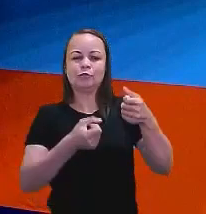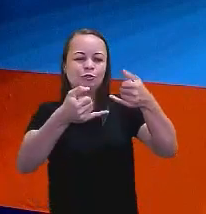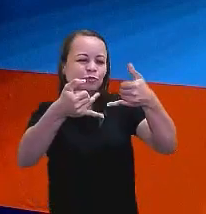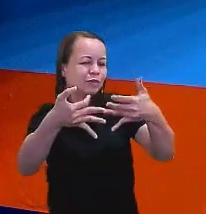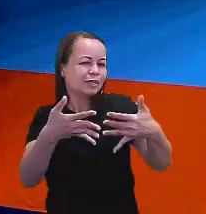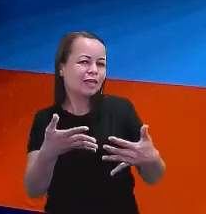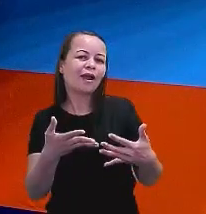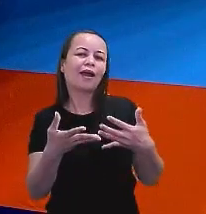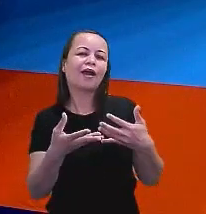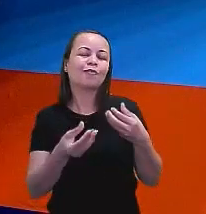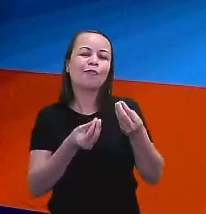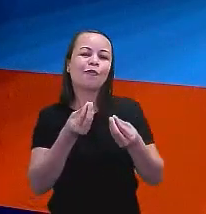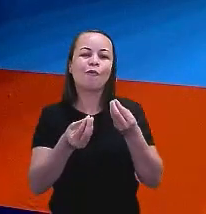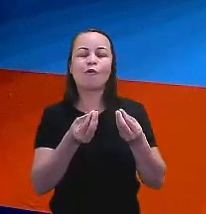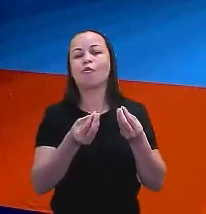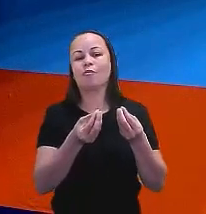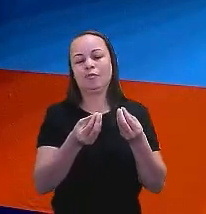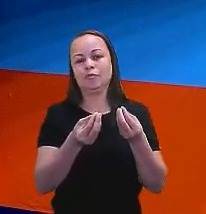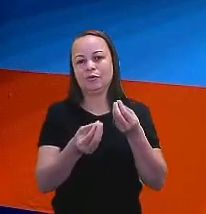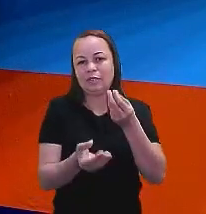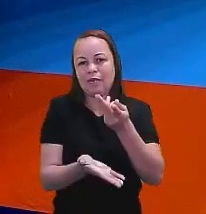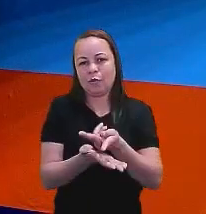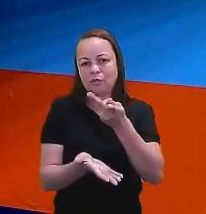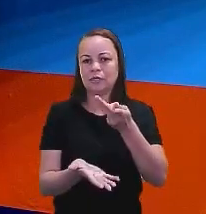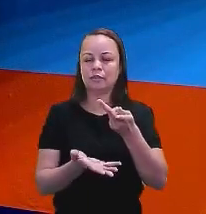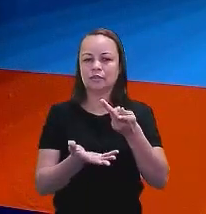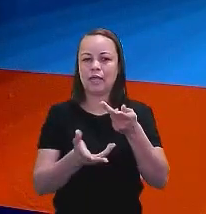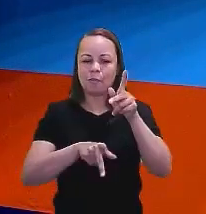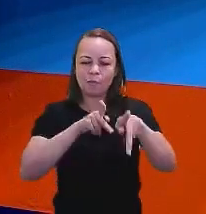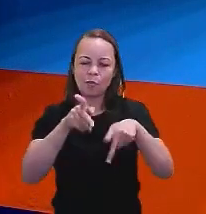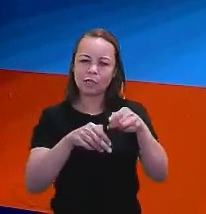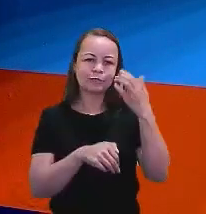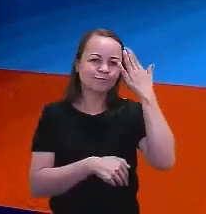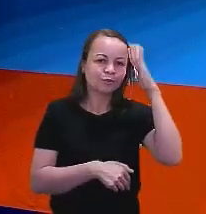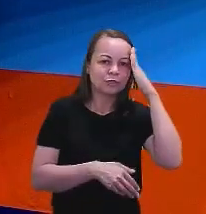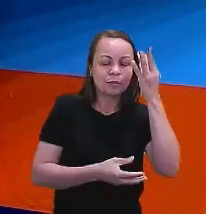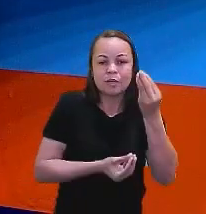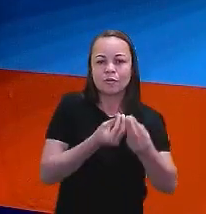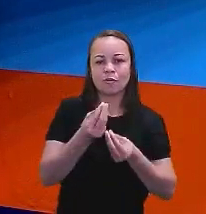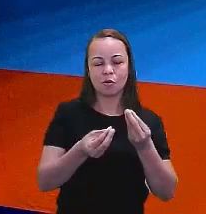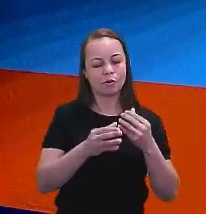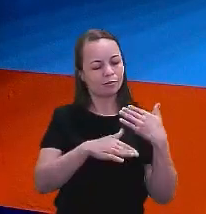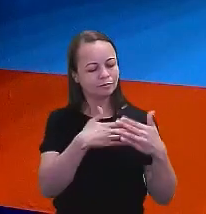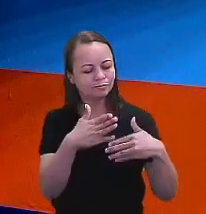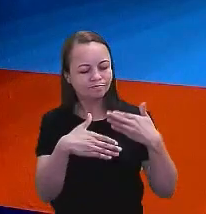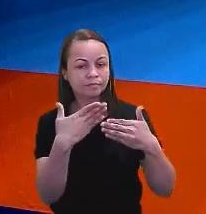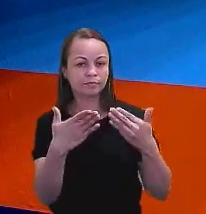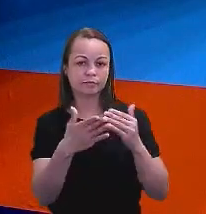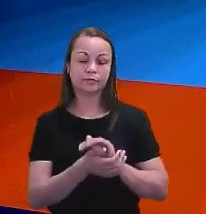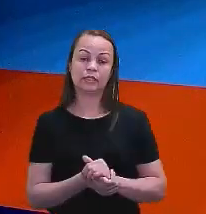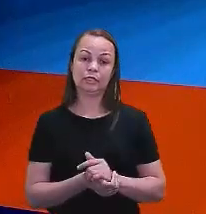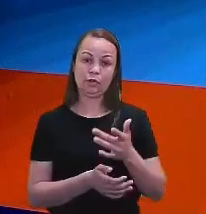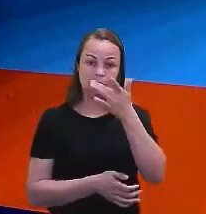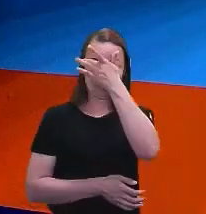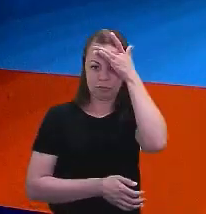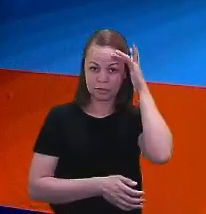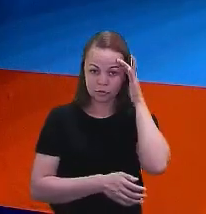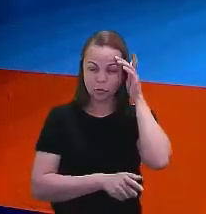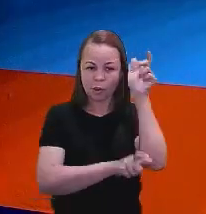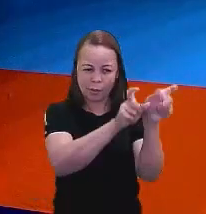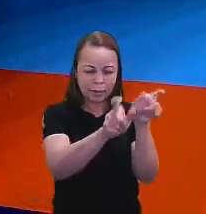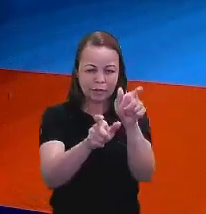explicaram à população o que ia ocorrer, como era feito esse preparo, esse desenvolvimento, tudinho. Então, as pessoas começaram a